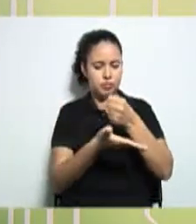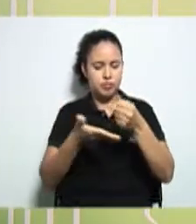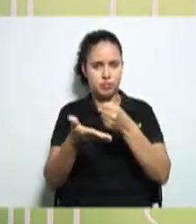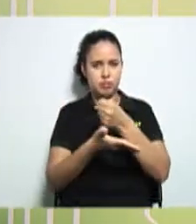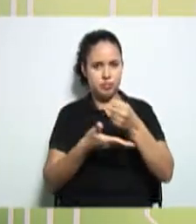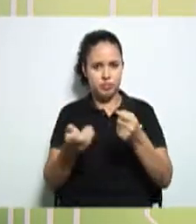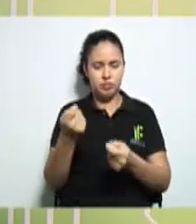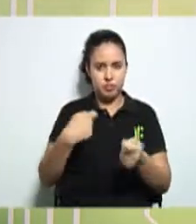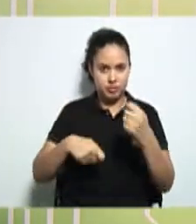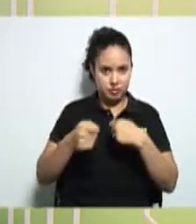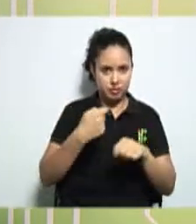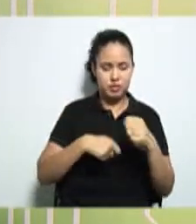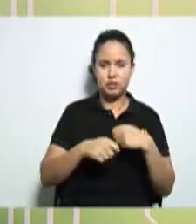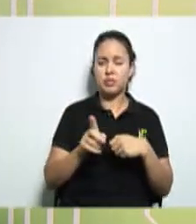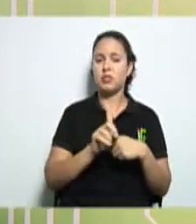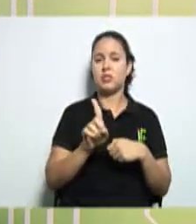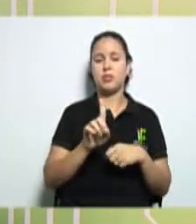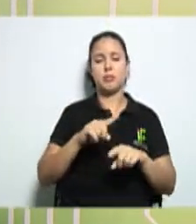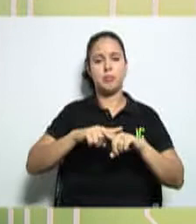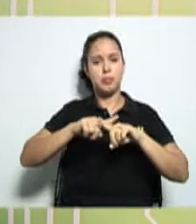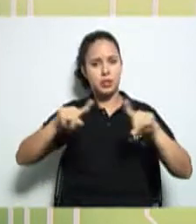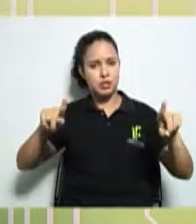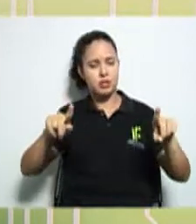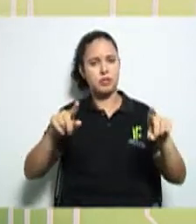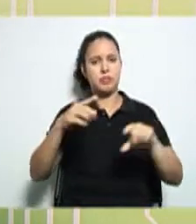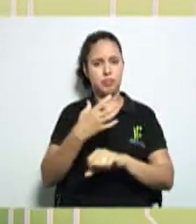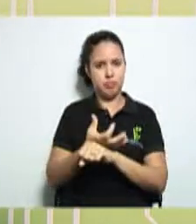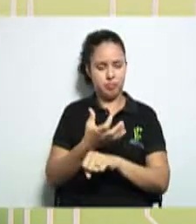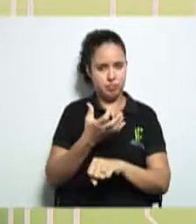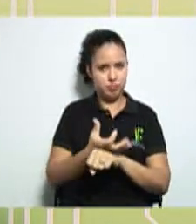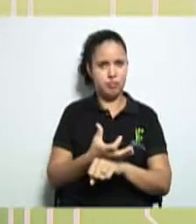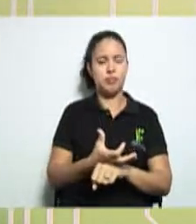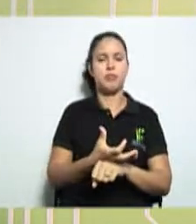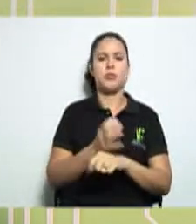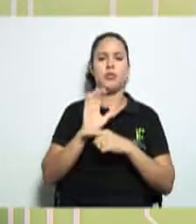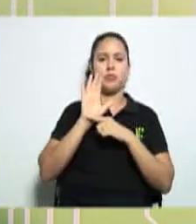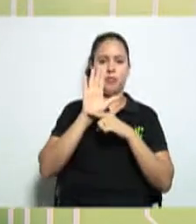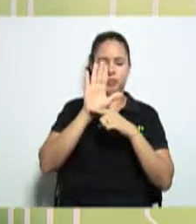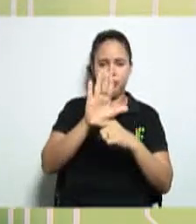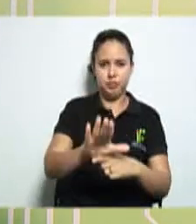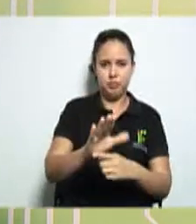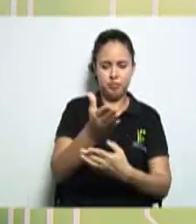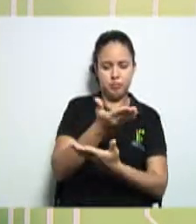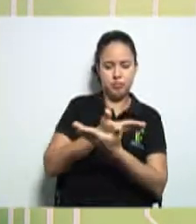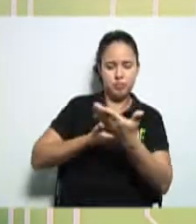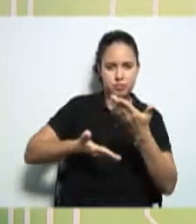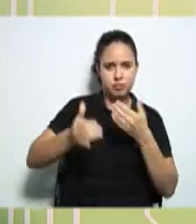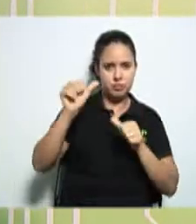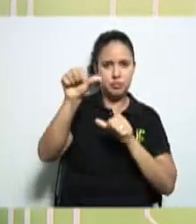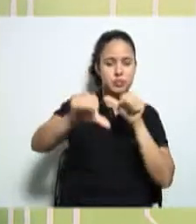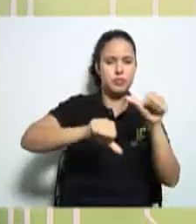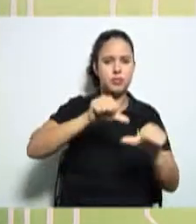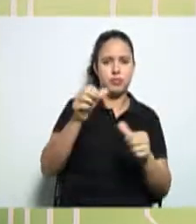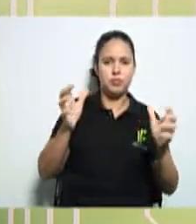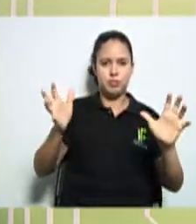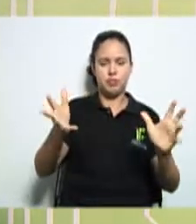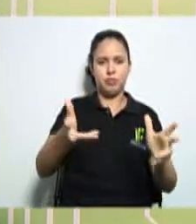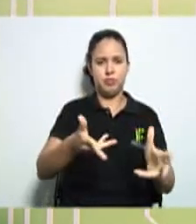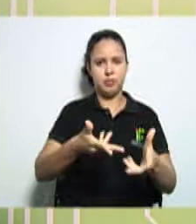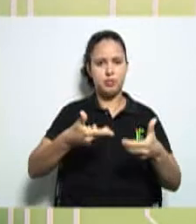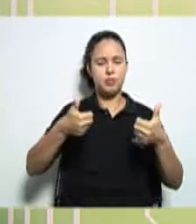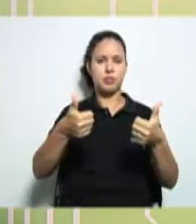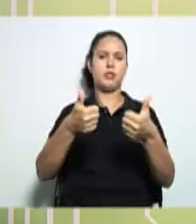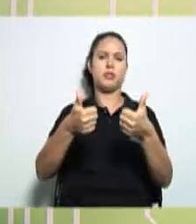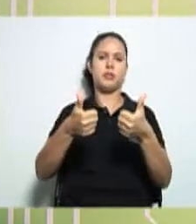os conteúdos, transformando isso em conhecimentos e em habilidades, vocês vão conseguir gerir